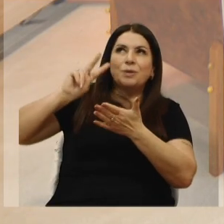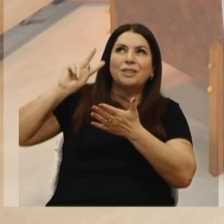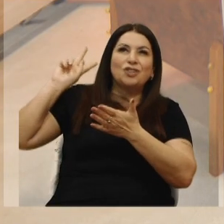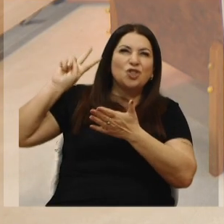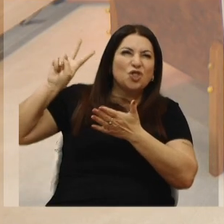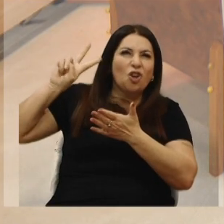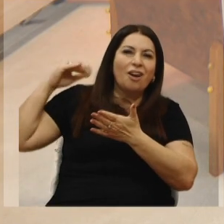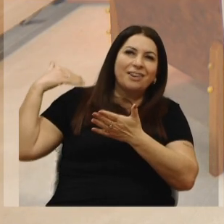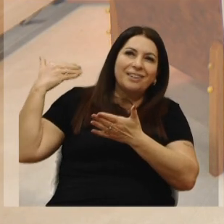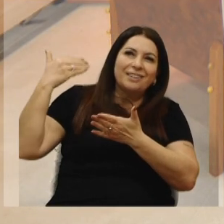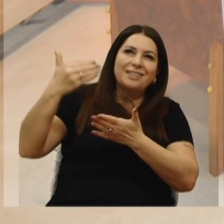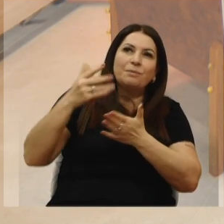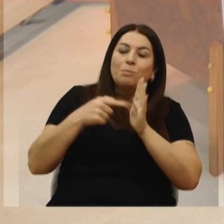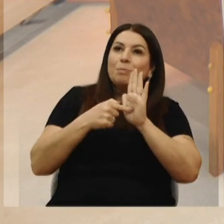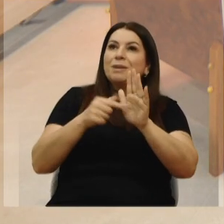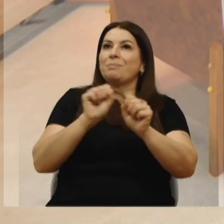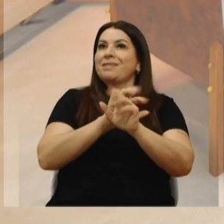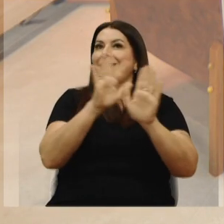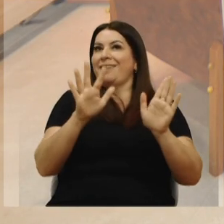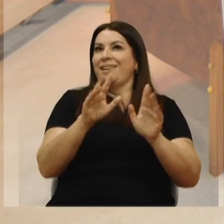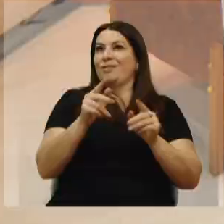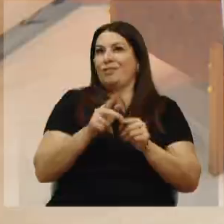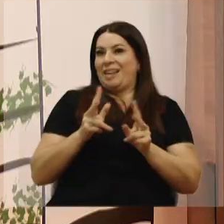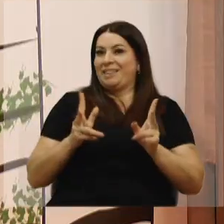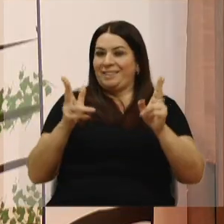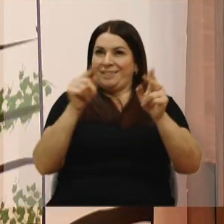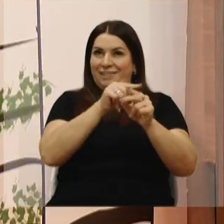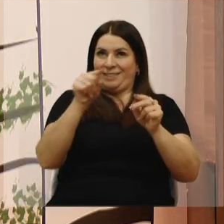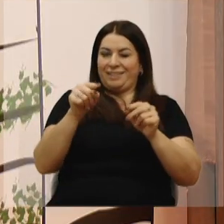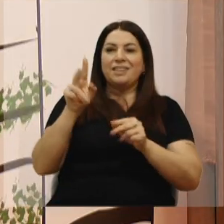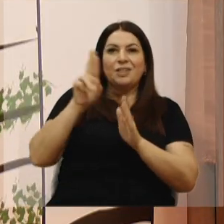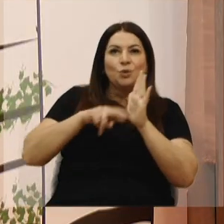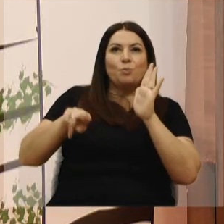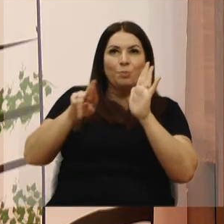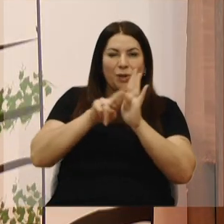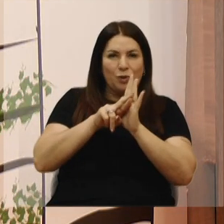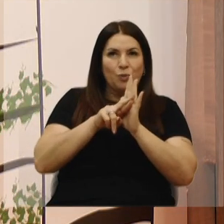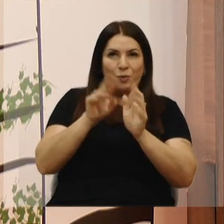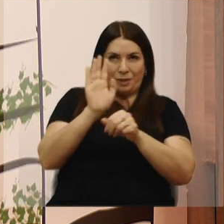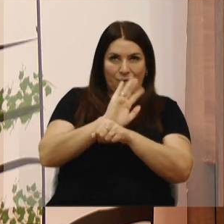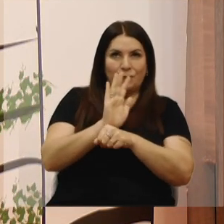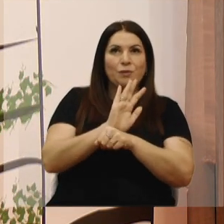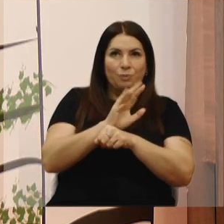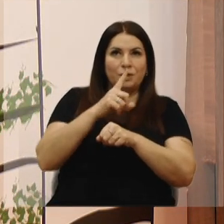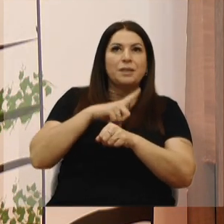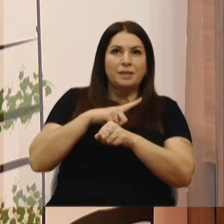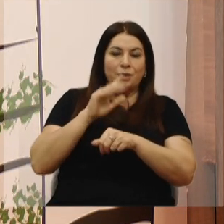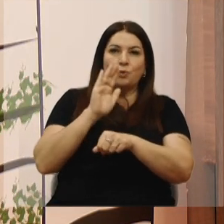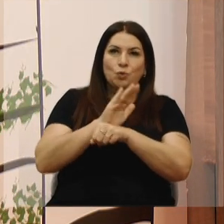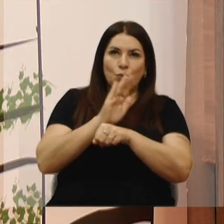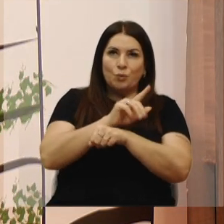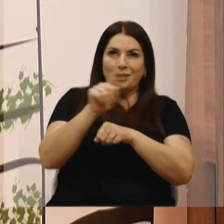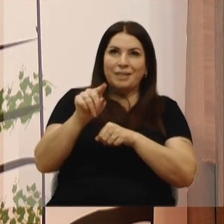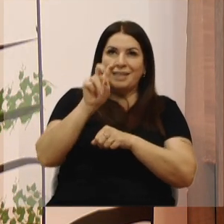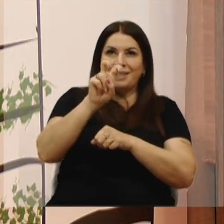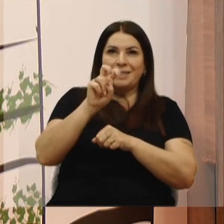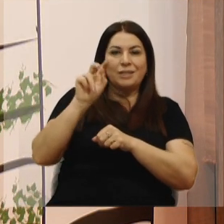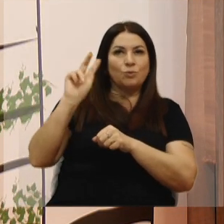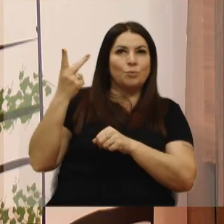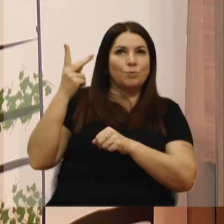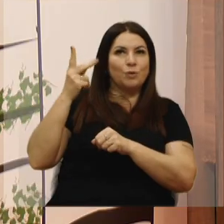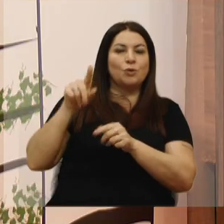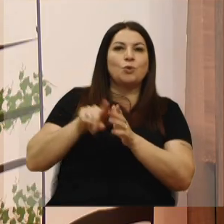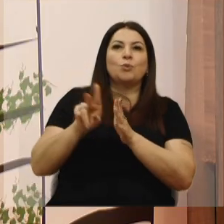leitura histórica para além daquilo que está mais evidente, né, nessas cenas. A gente recuperou então esses filmes. Tem a contribuição dessas